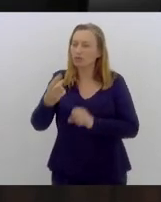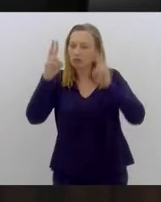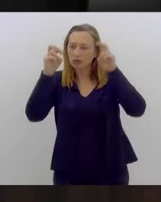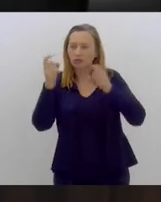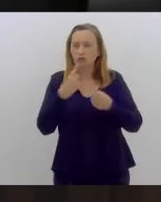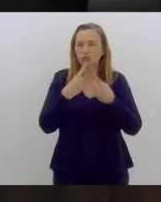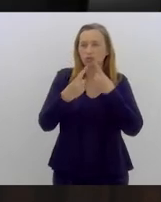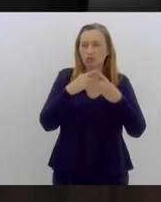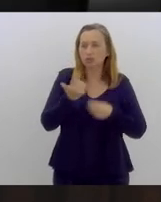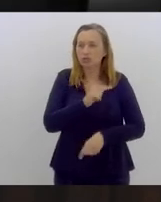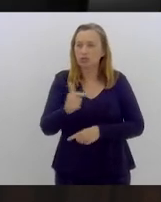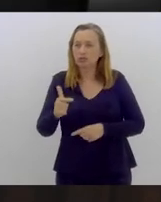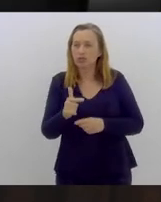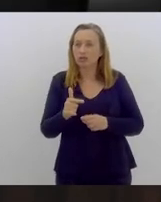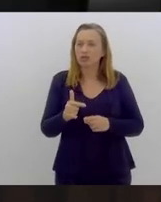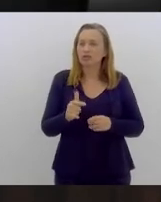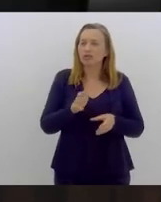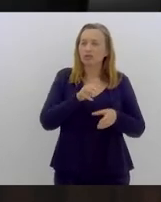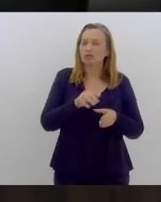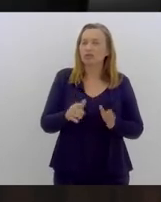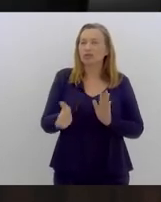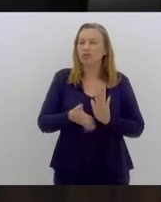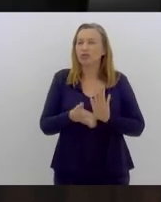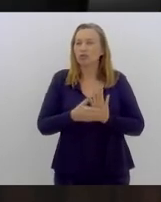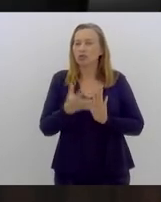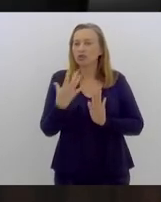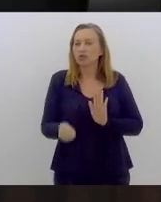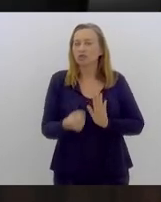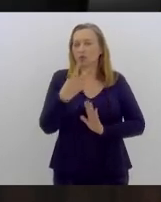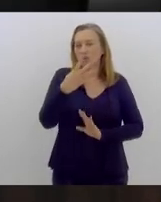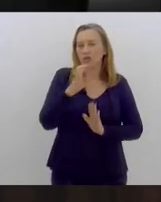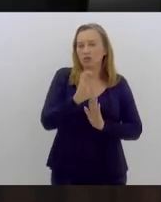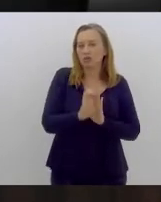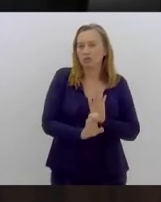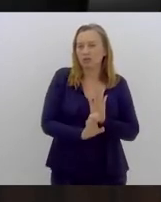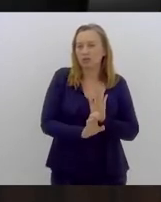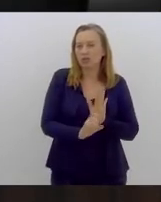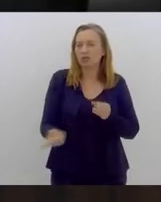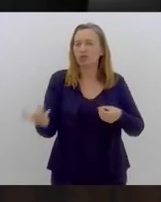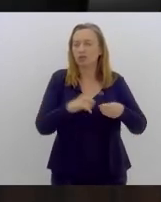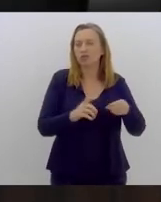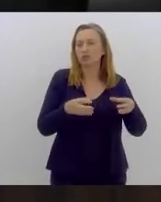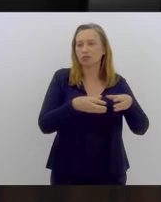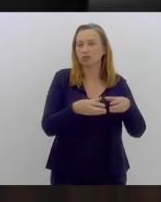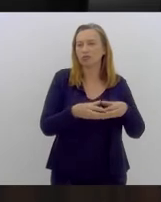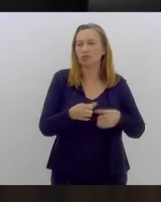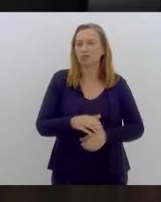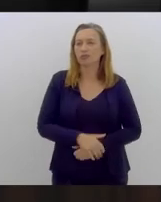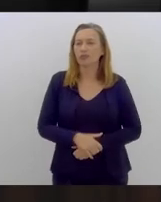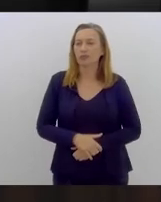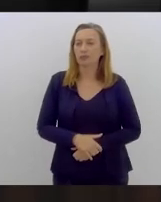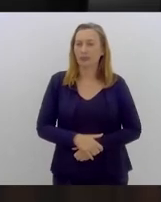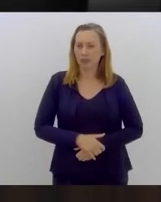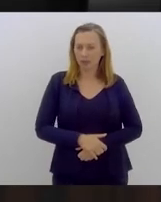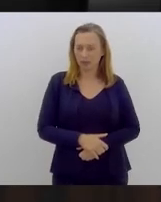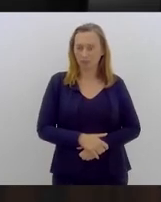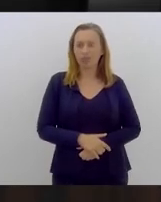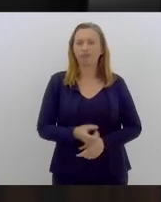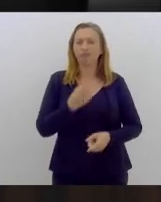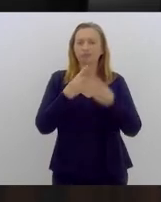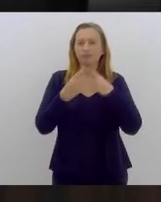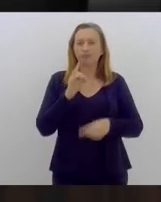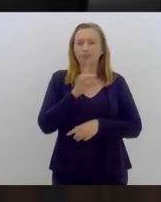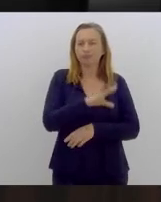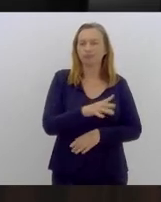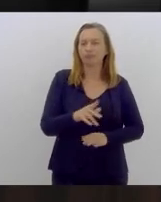não havendo quem queira discutir, encerra a discussão. Presente proposta, recebeu 4 emendas e retorna às comissões. Em discussão